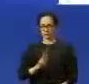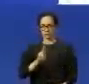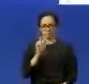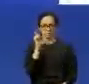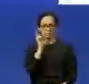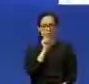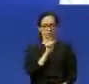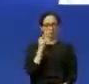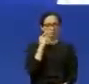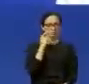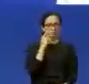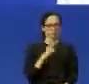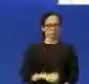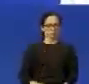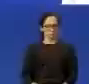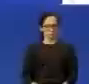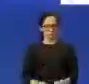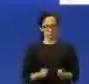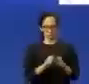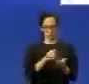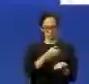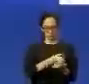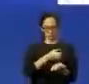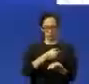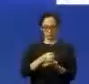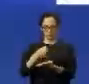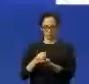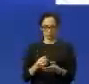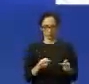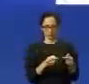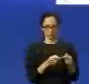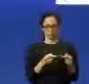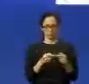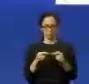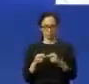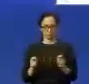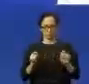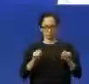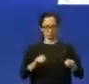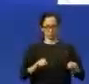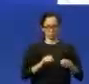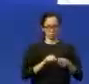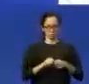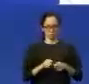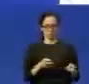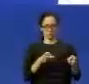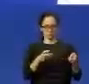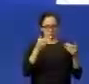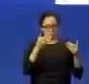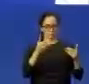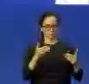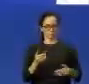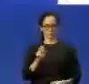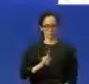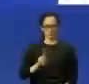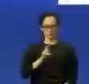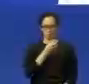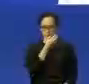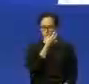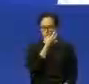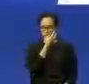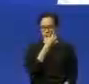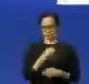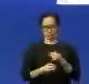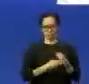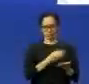ter as bases das taças que vão se encaixar nessa bandeja, né? Então, se você for analisar a figura, para que